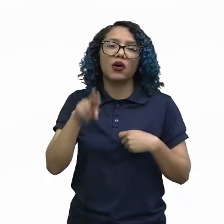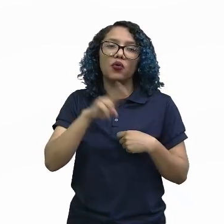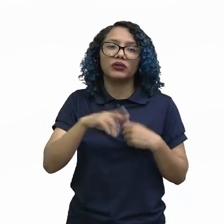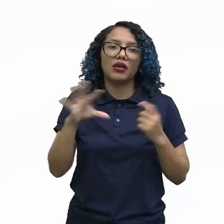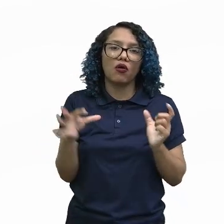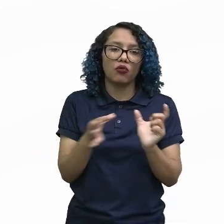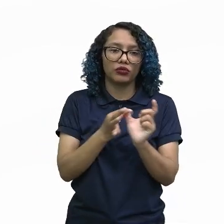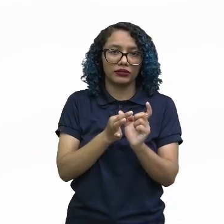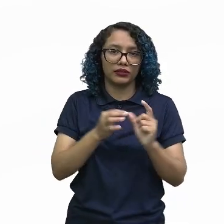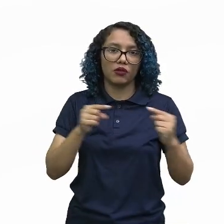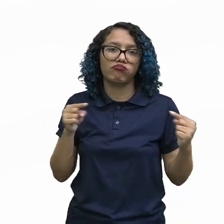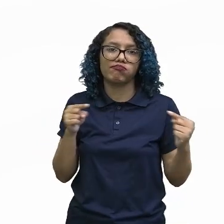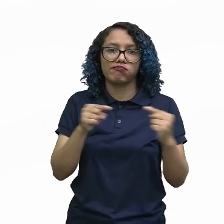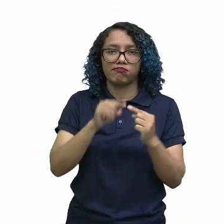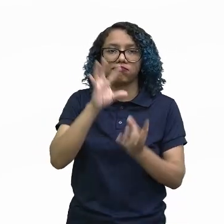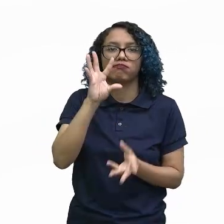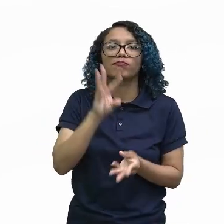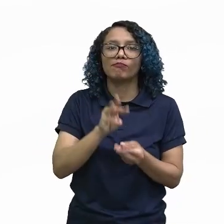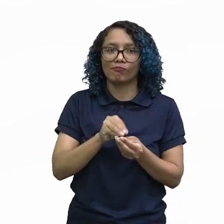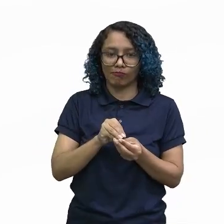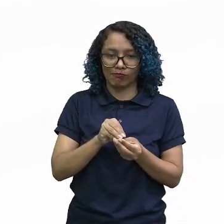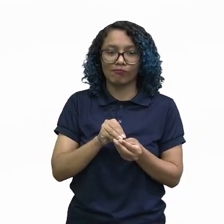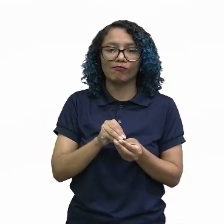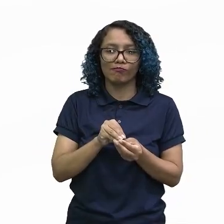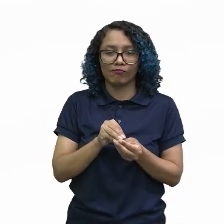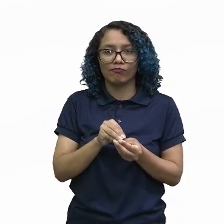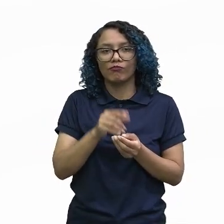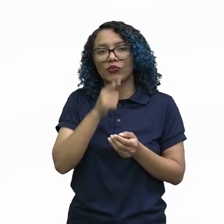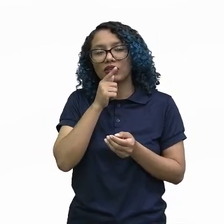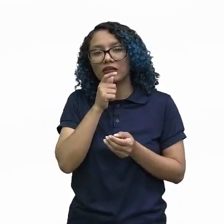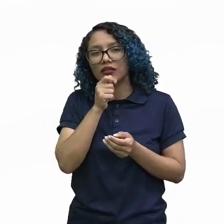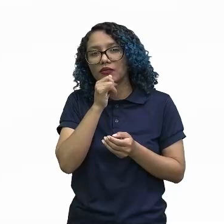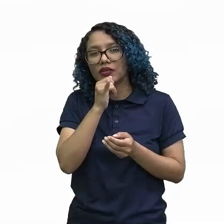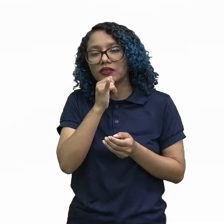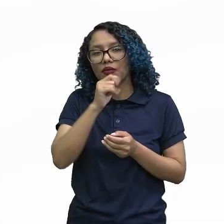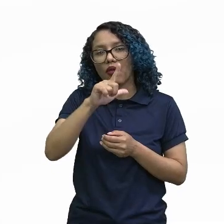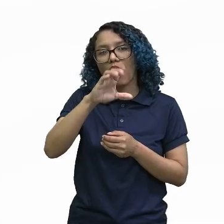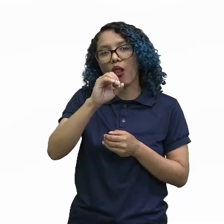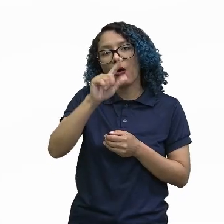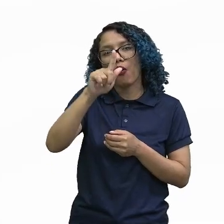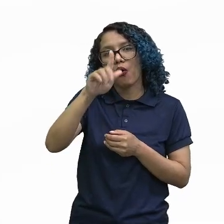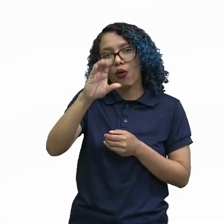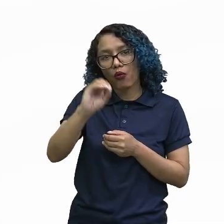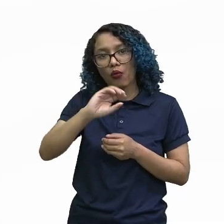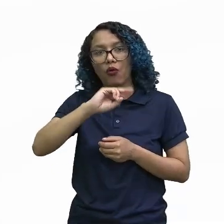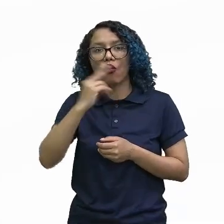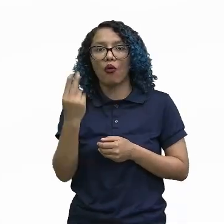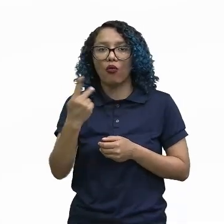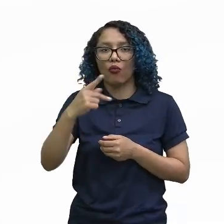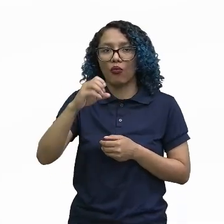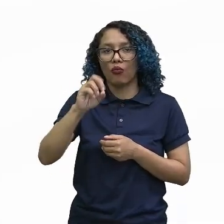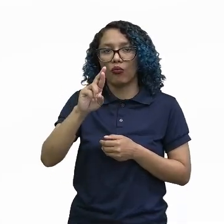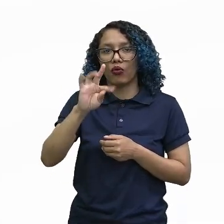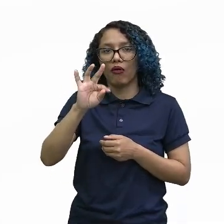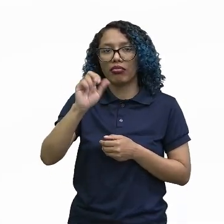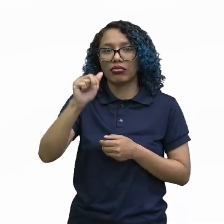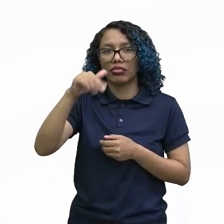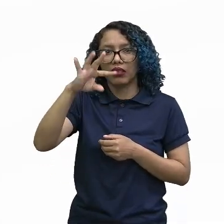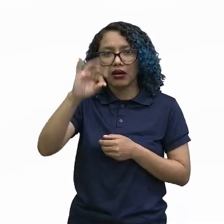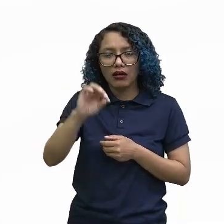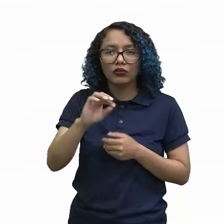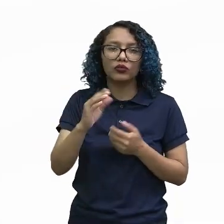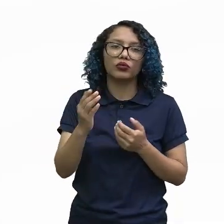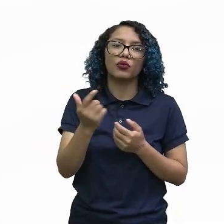conjunção conclusiva, né? Logo, portanto, né? Enfim, né? Então,